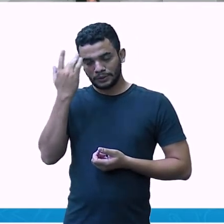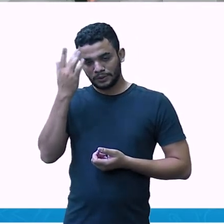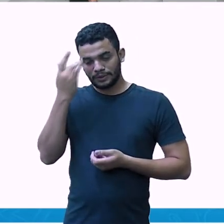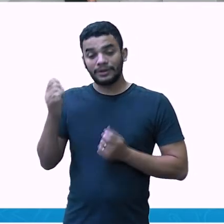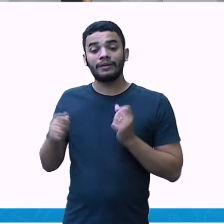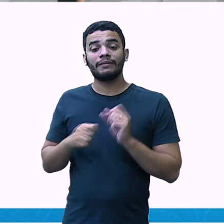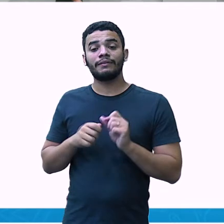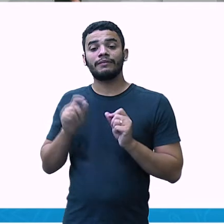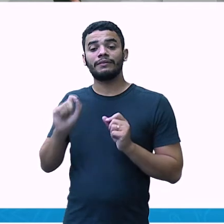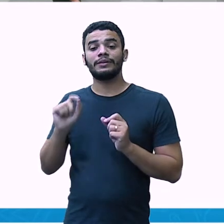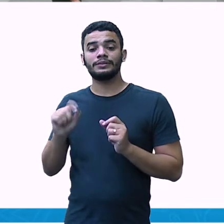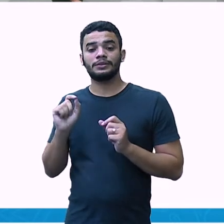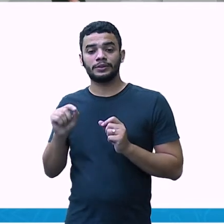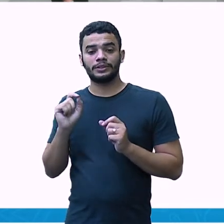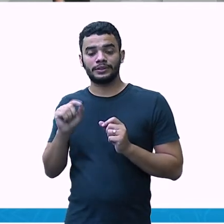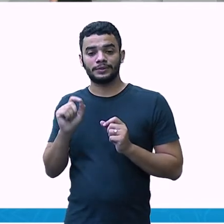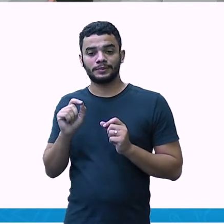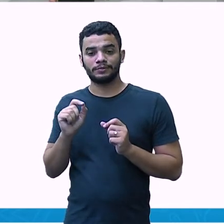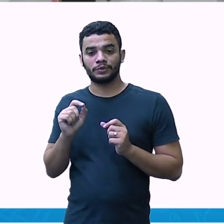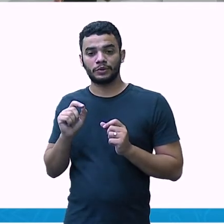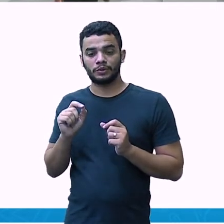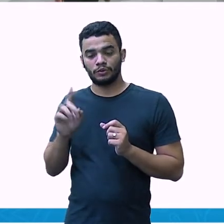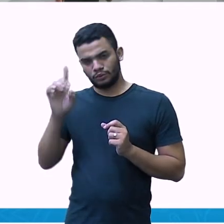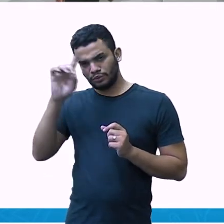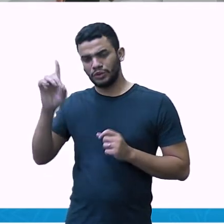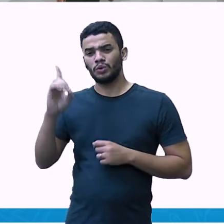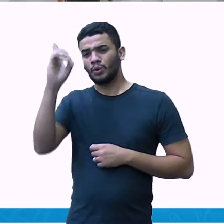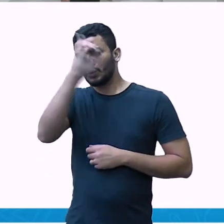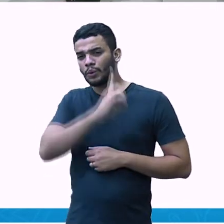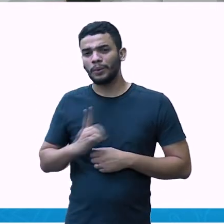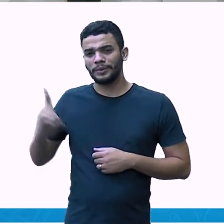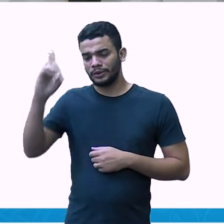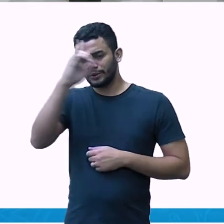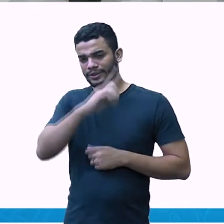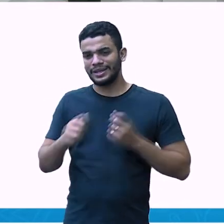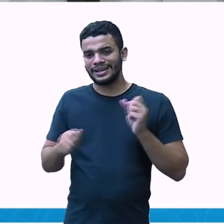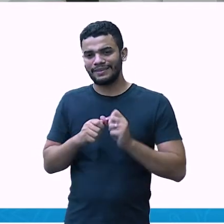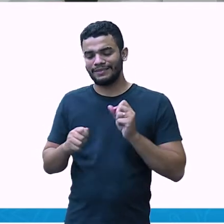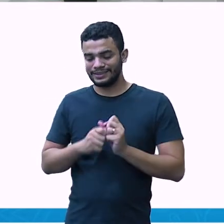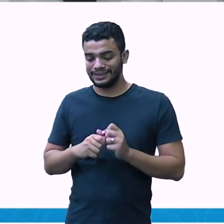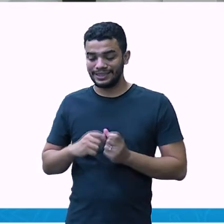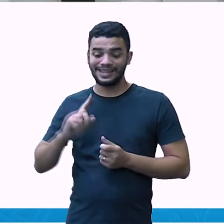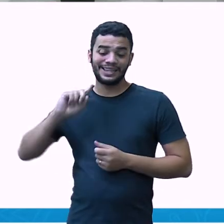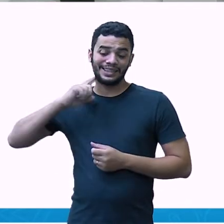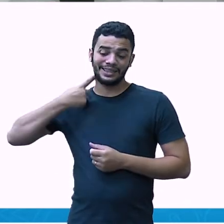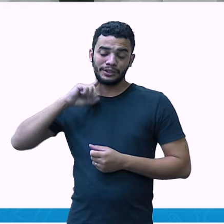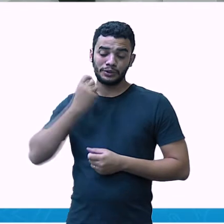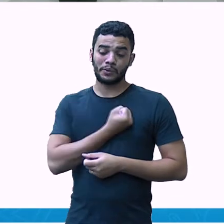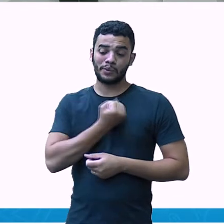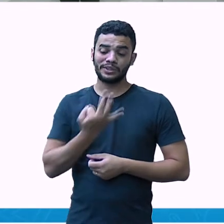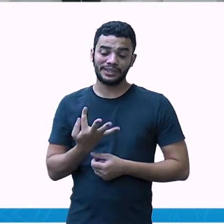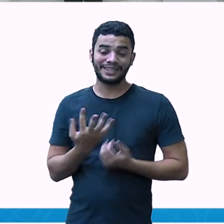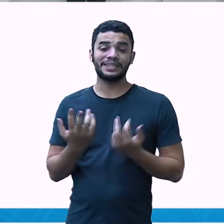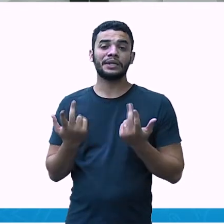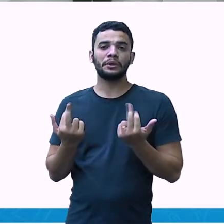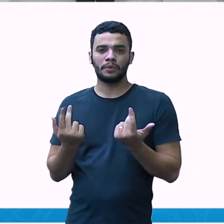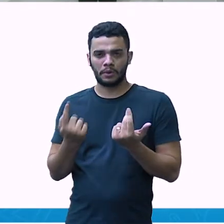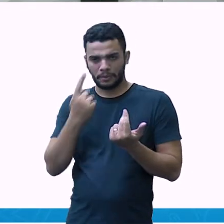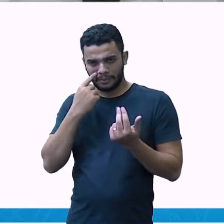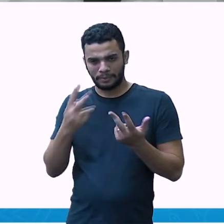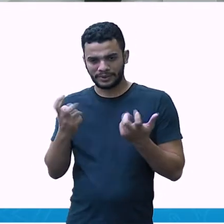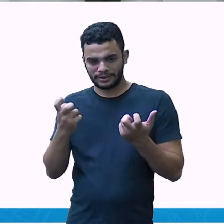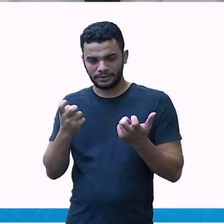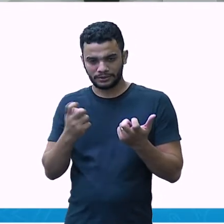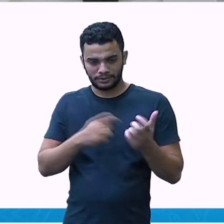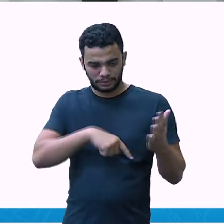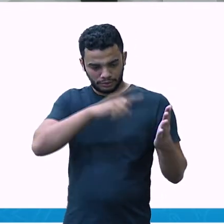este ponto onde as duas se igualaram. Observaram? Então, é um gráfico que você consegue analisar e